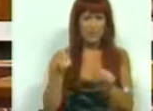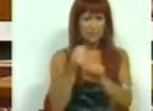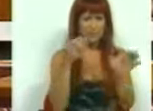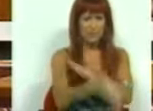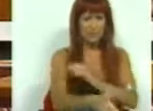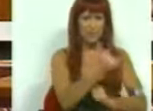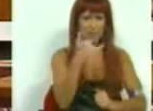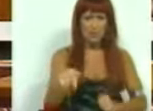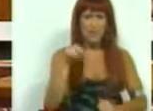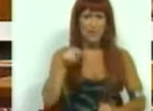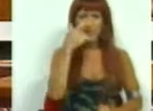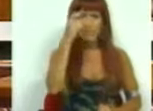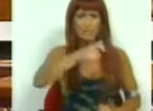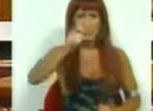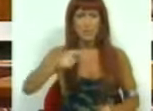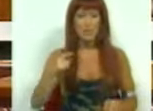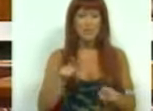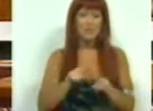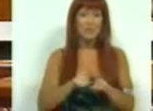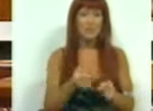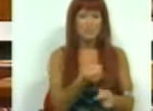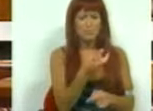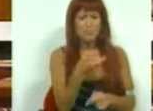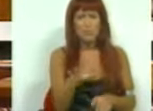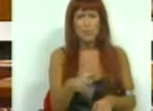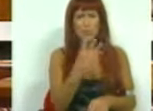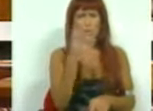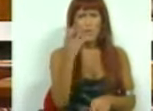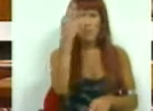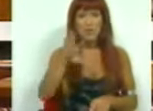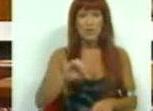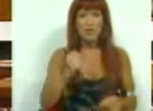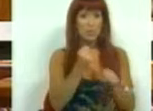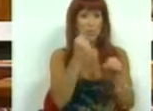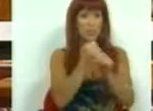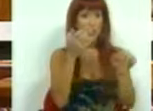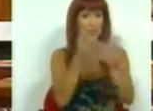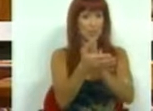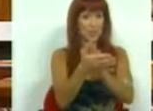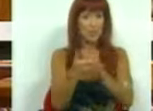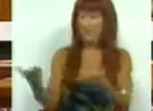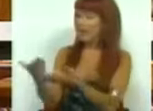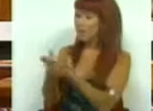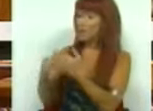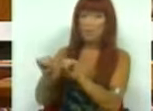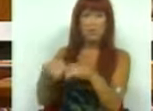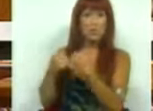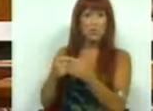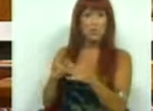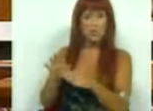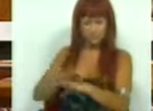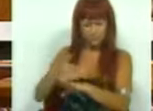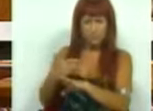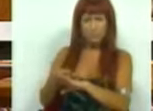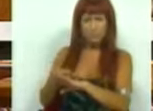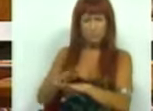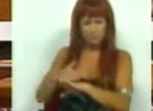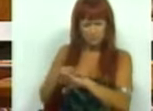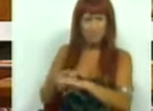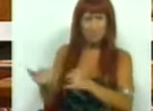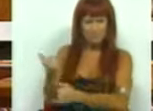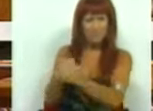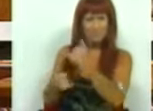empregam mais de 200 mil pessoas, preenchendo uma cota de 4% do emprego. A economia social tem vindo a reforçar-se